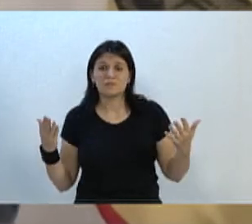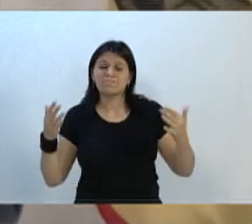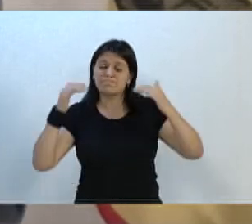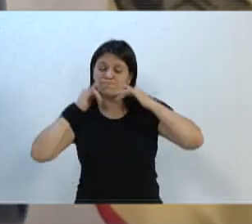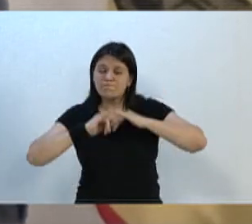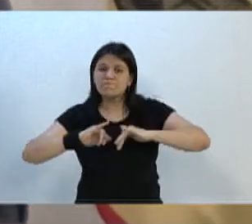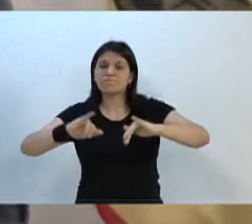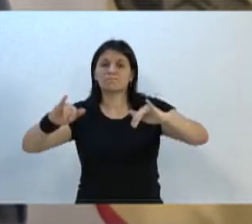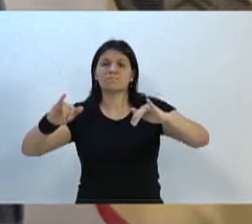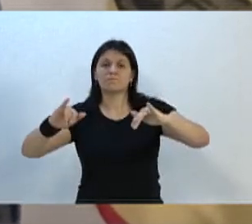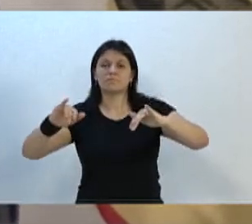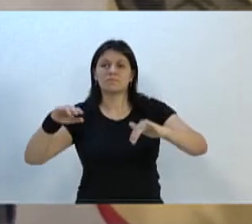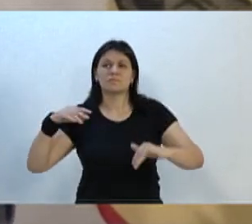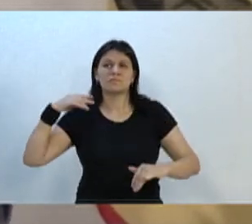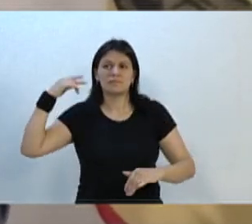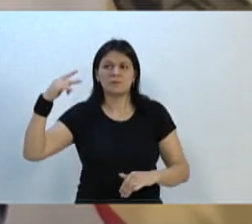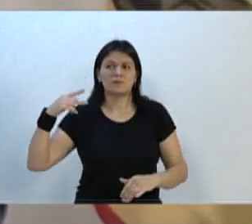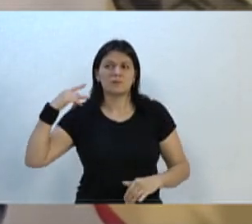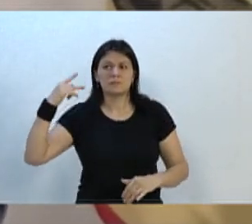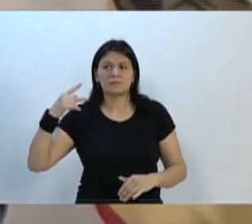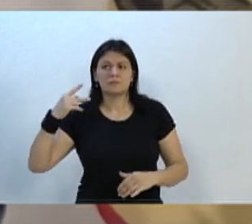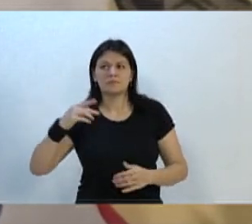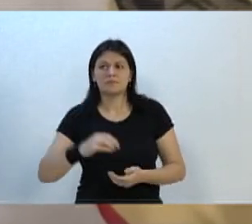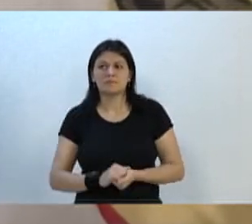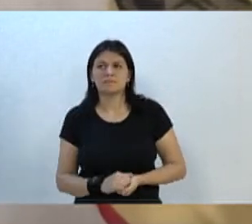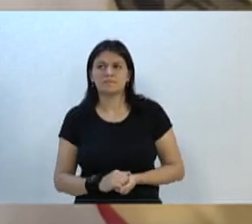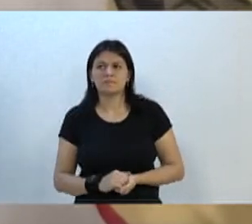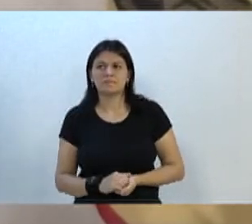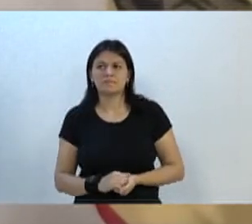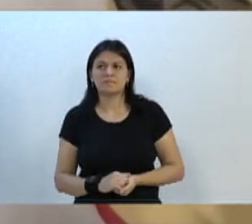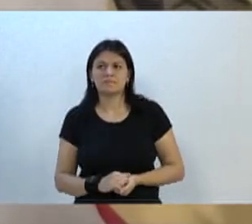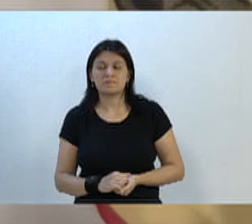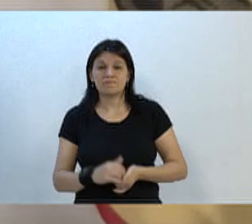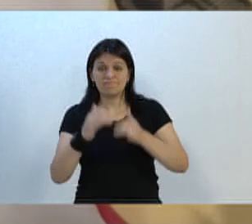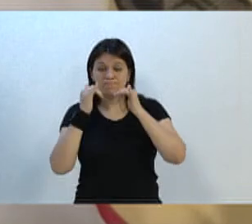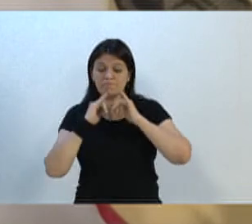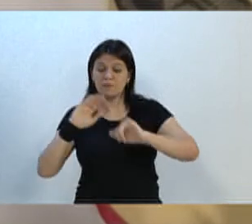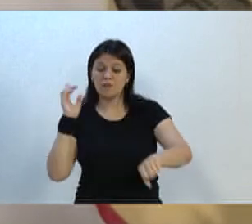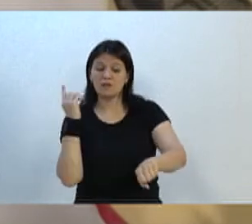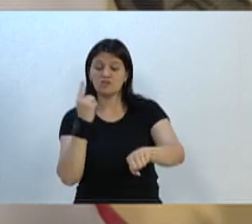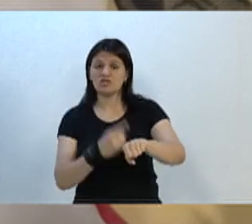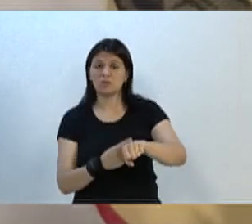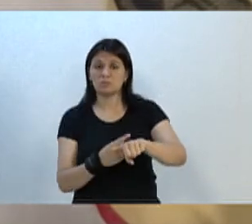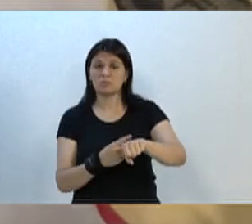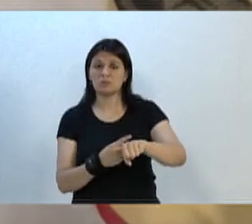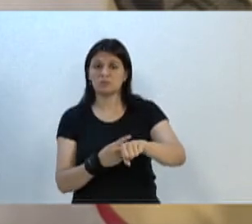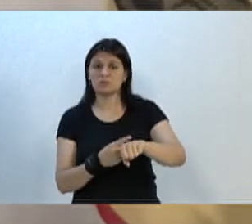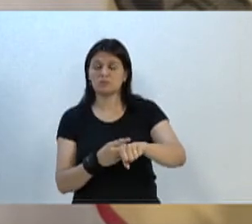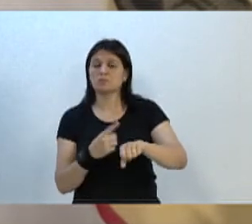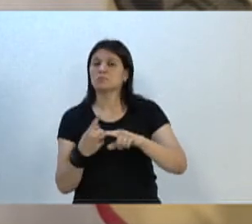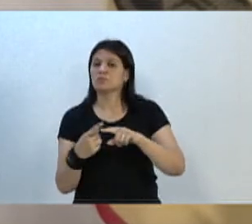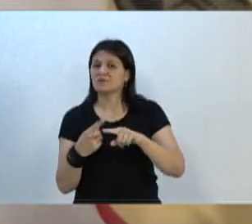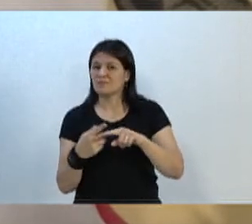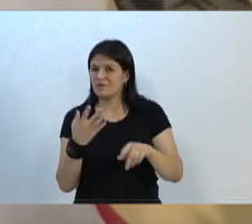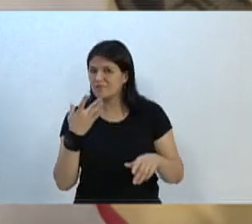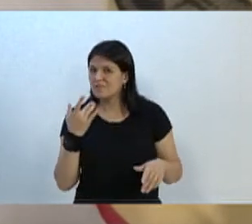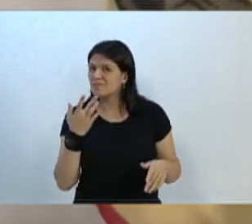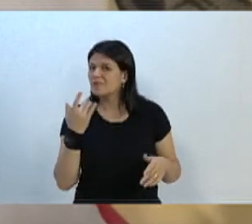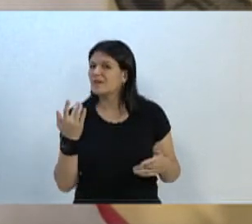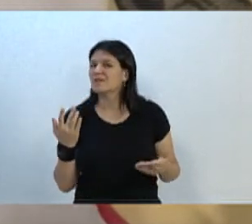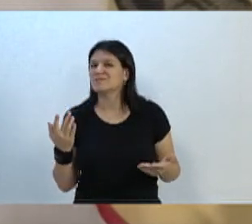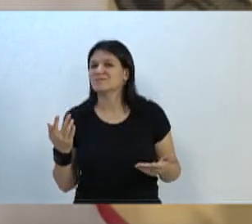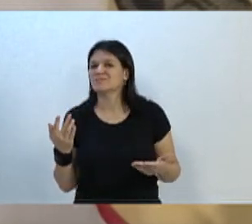para os nossos vereadores mandar um recado Já e agora que é muito fácil agora entre